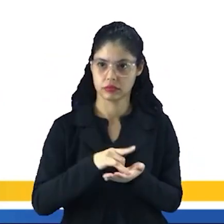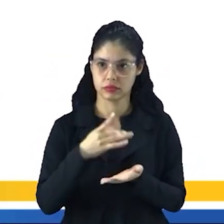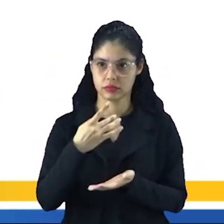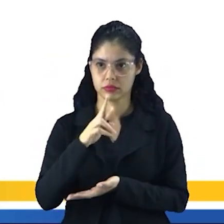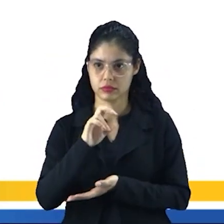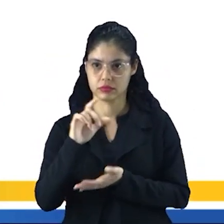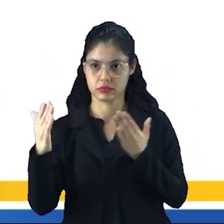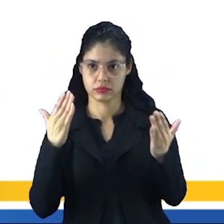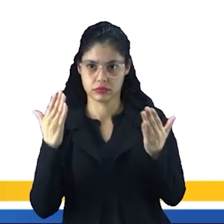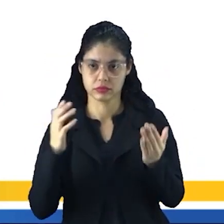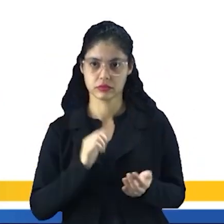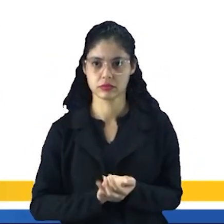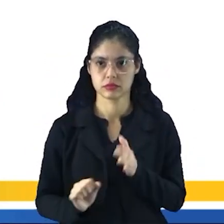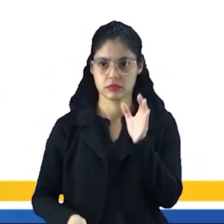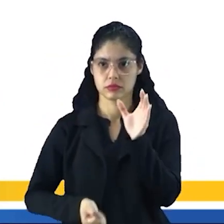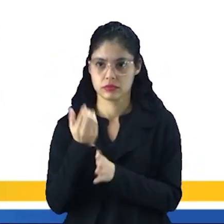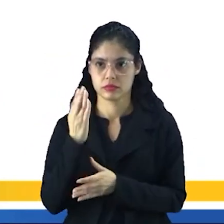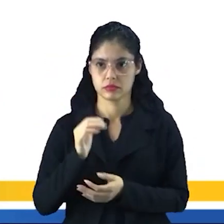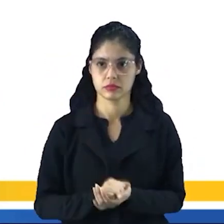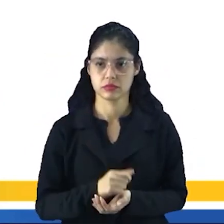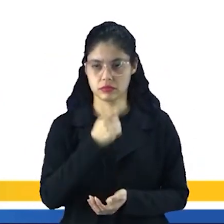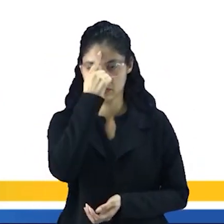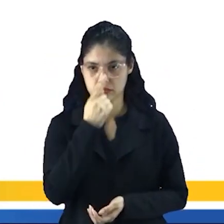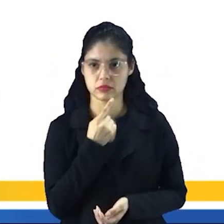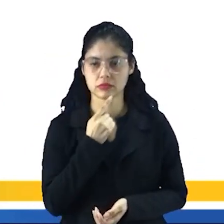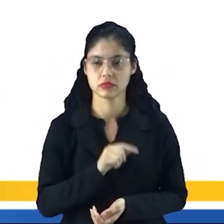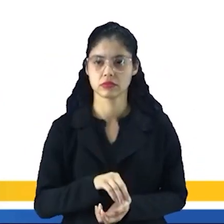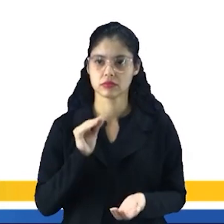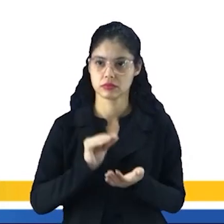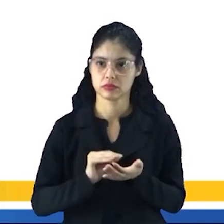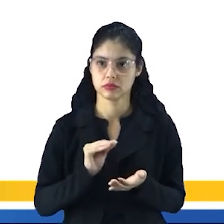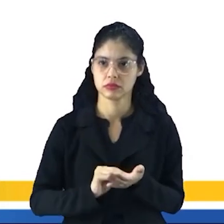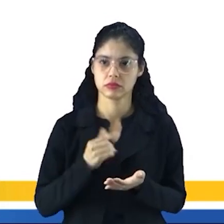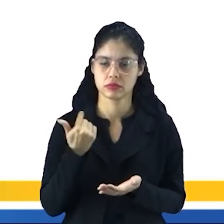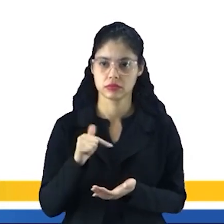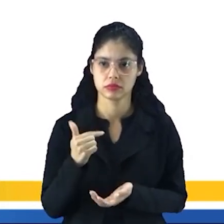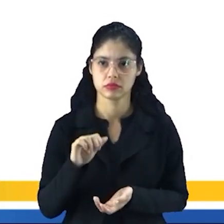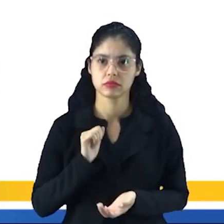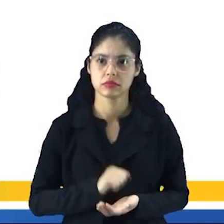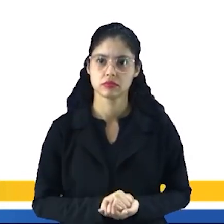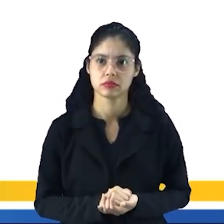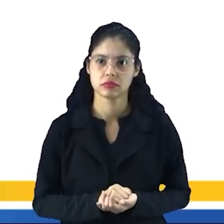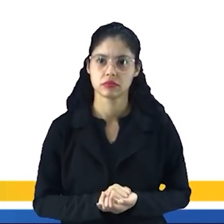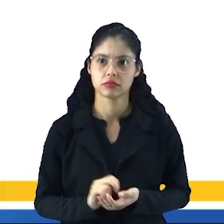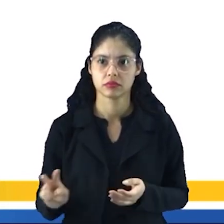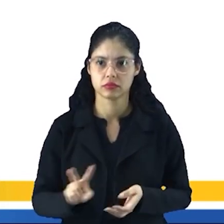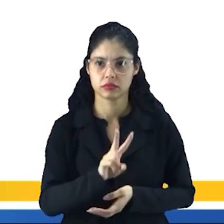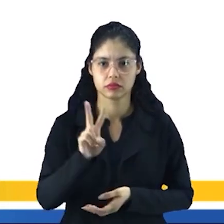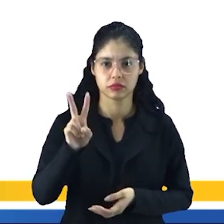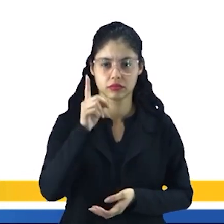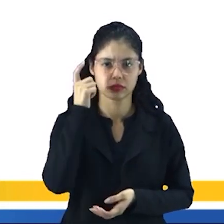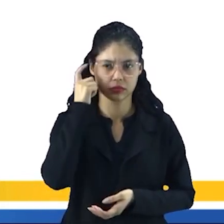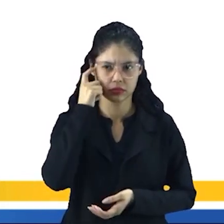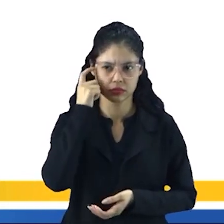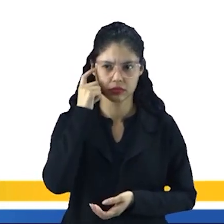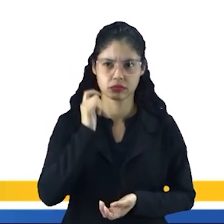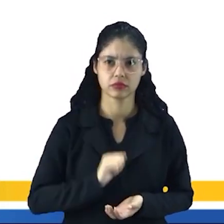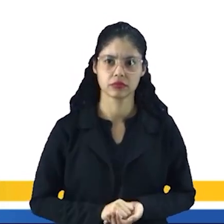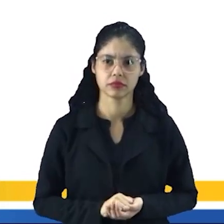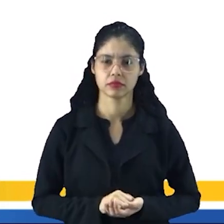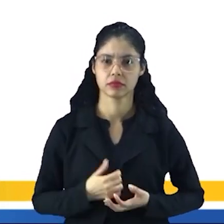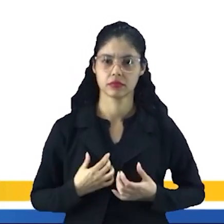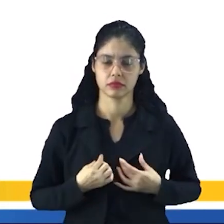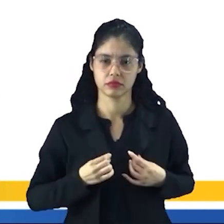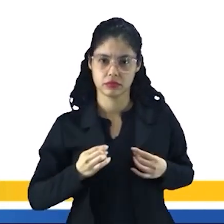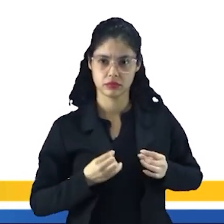uma realidade paralela, é a criação de cenas irreais, valorização do inconsciente.